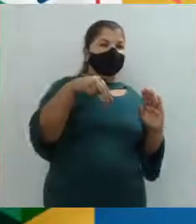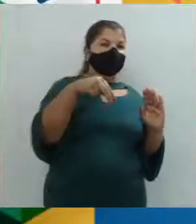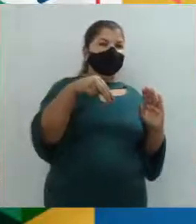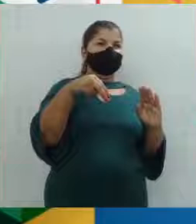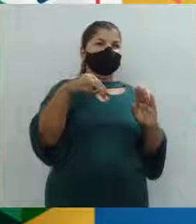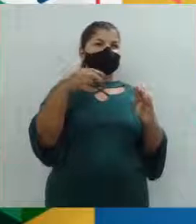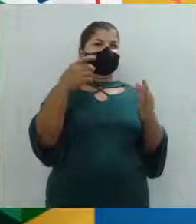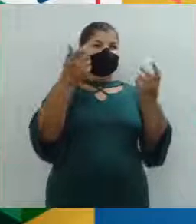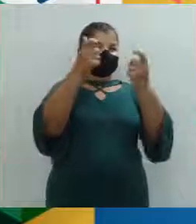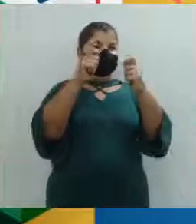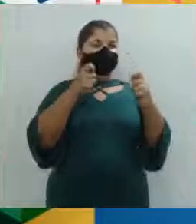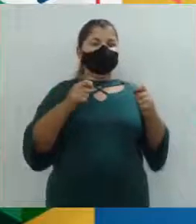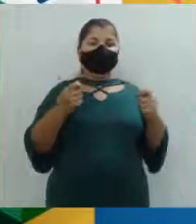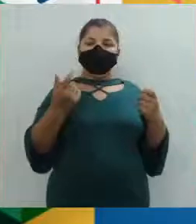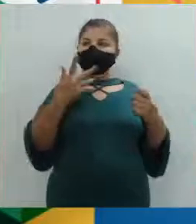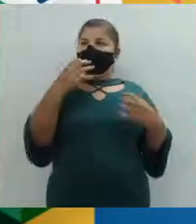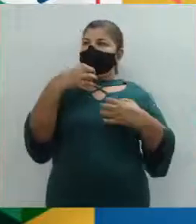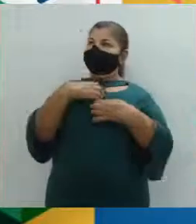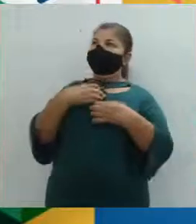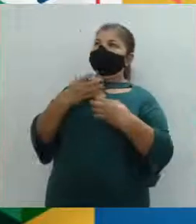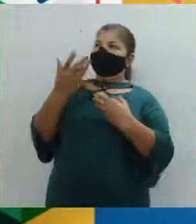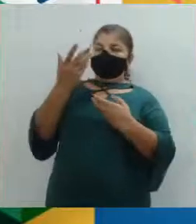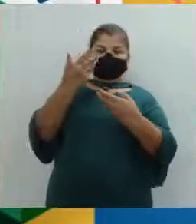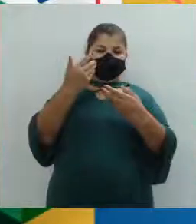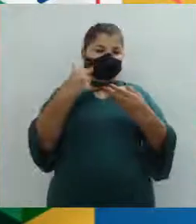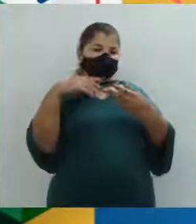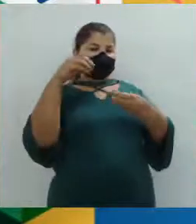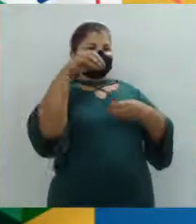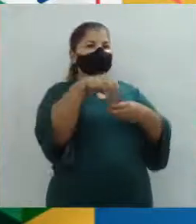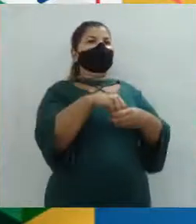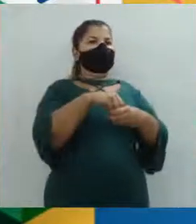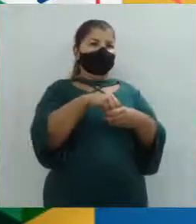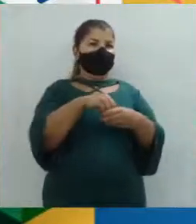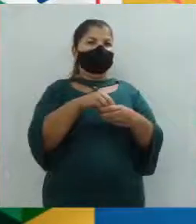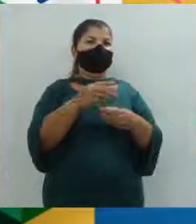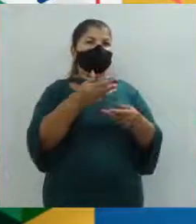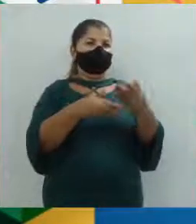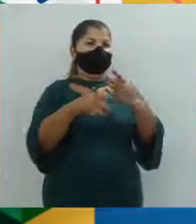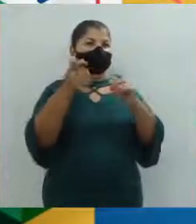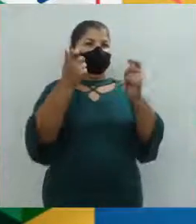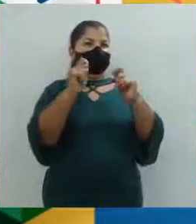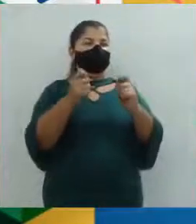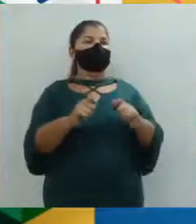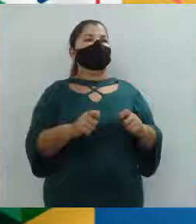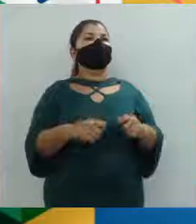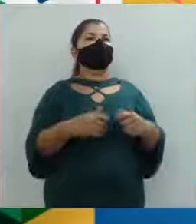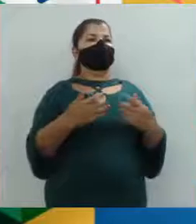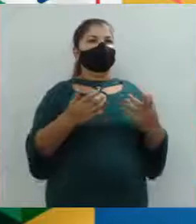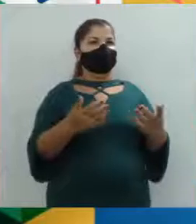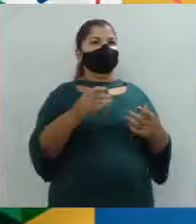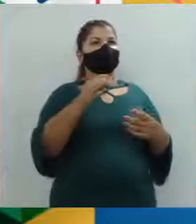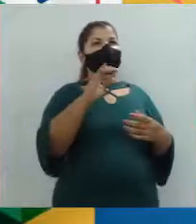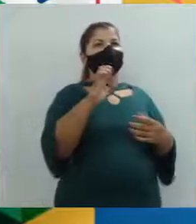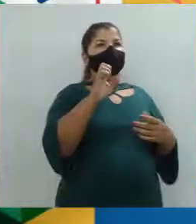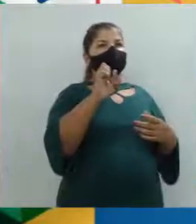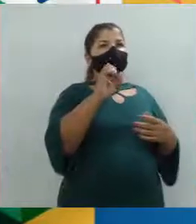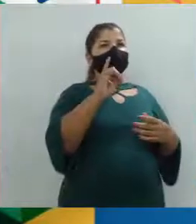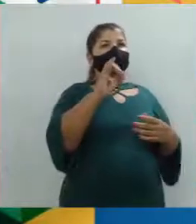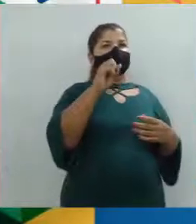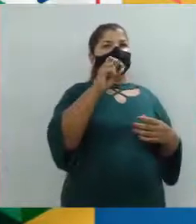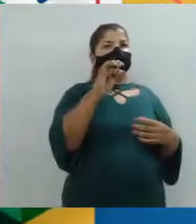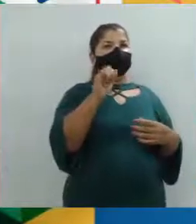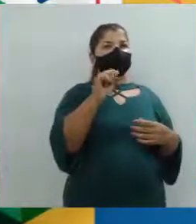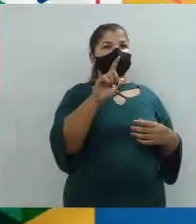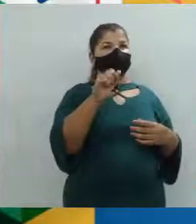arte, entram na sala e é como se estivesse fazendo parte da arte acontecer ali. A gente chama de instalação. E